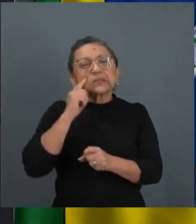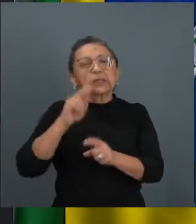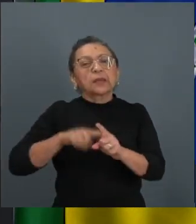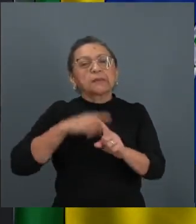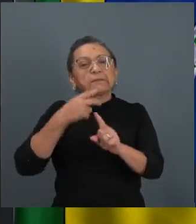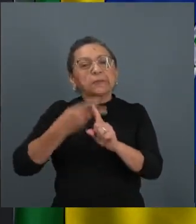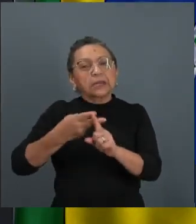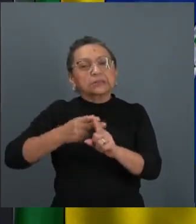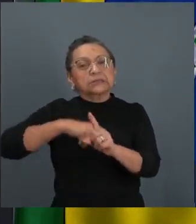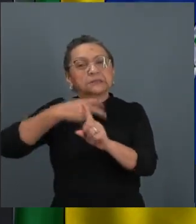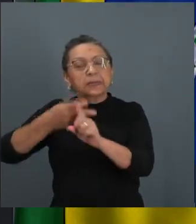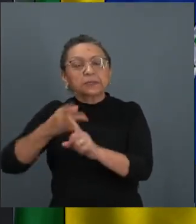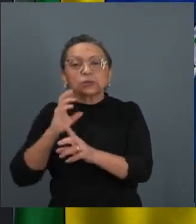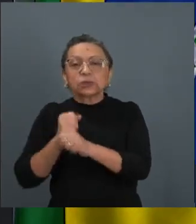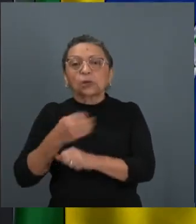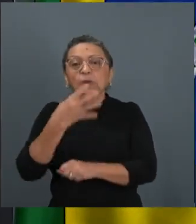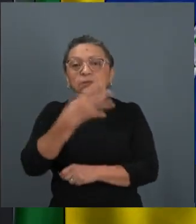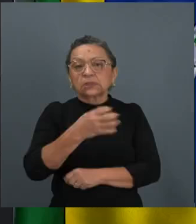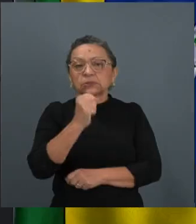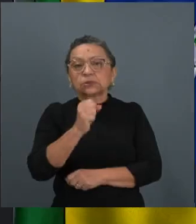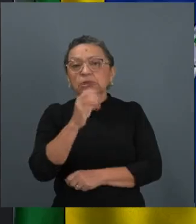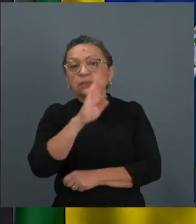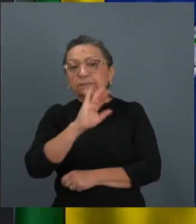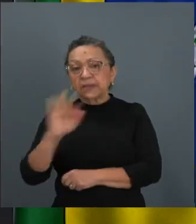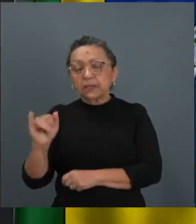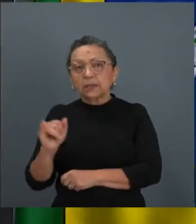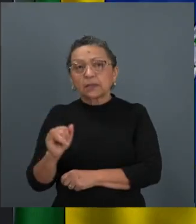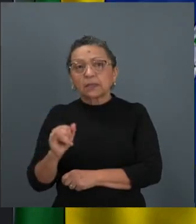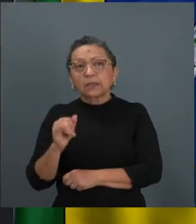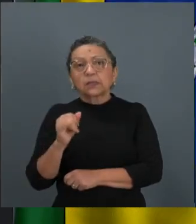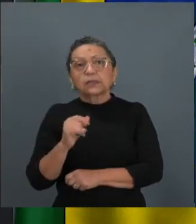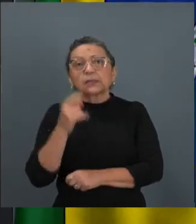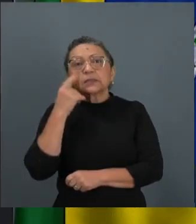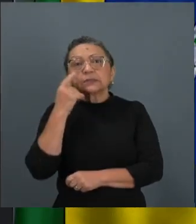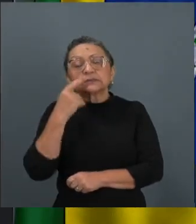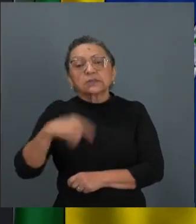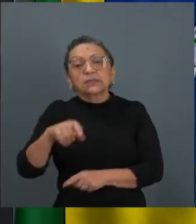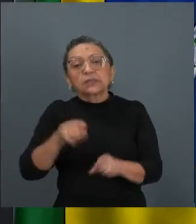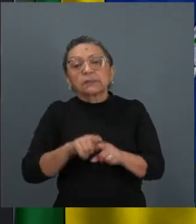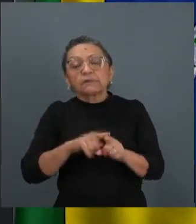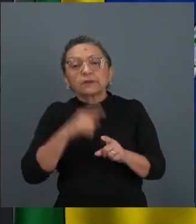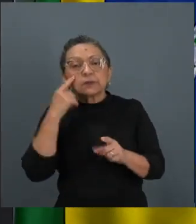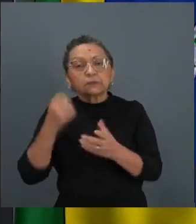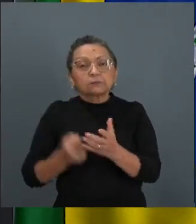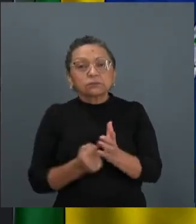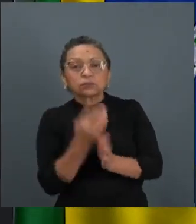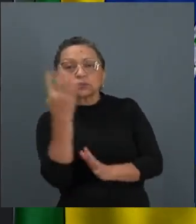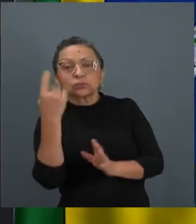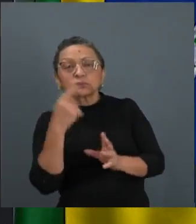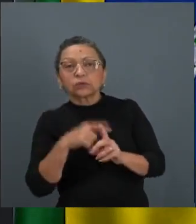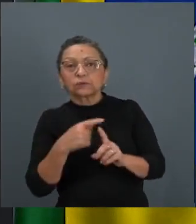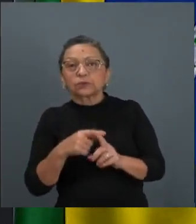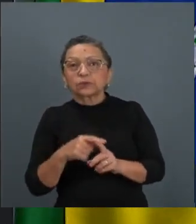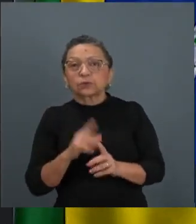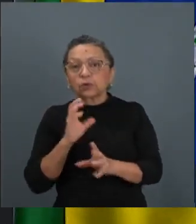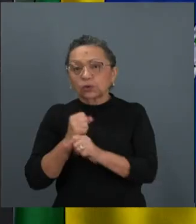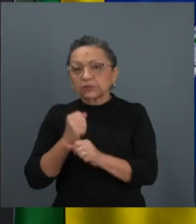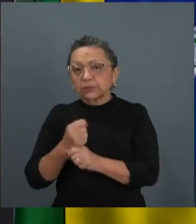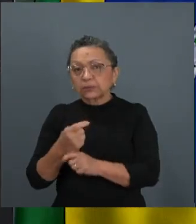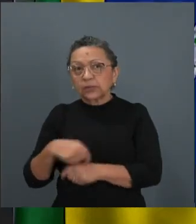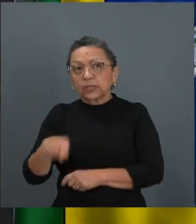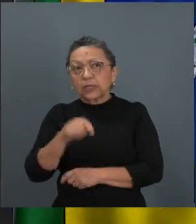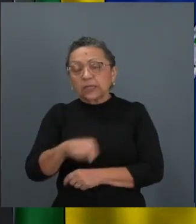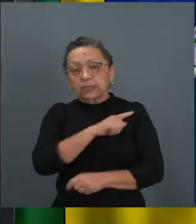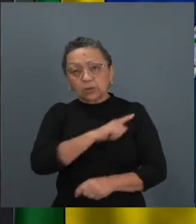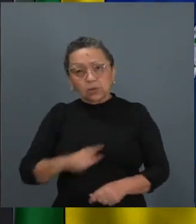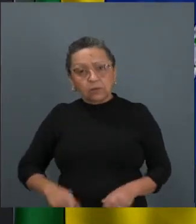dá 480 bilhões, se colocarmos os subsídios que foram colocados no orçamento, este governo que diz